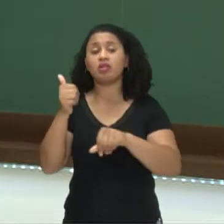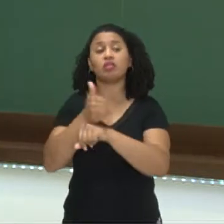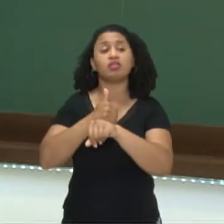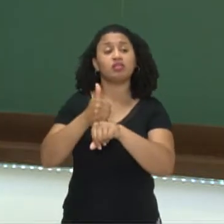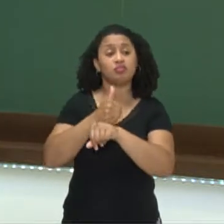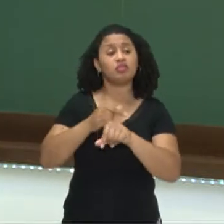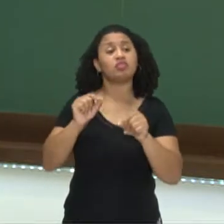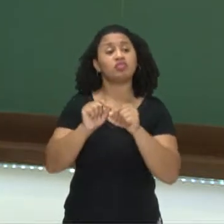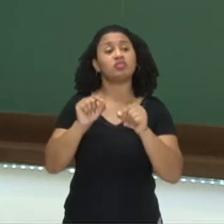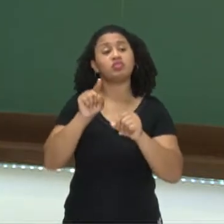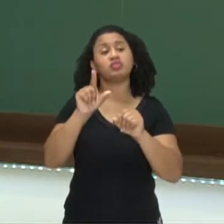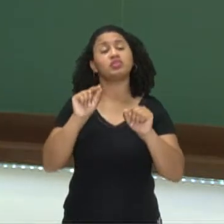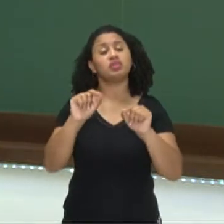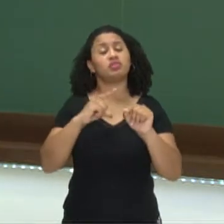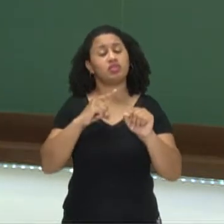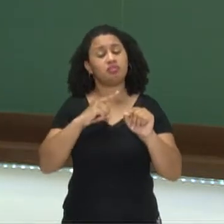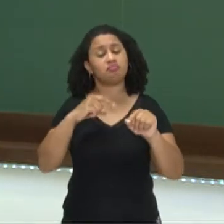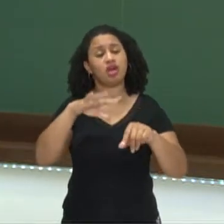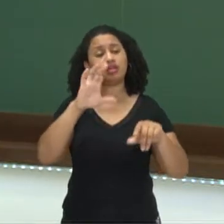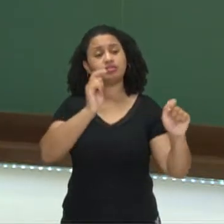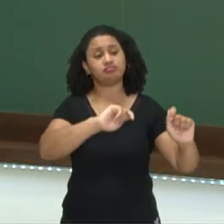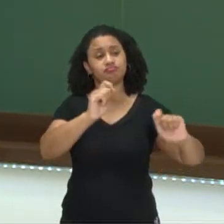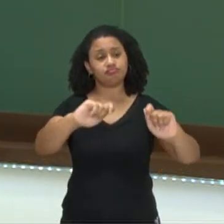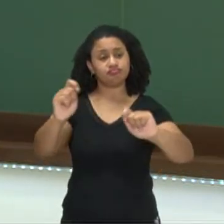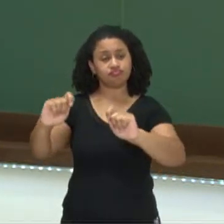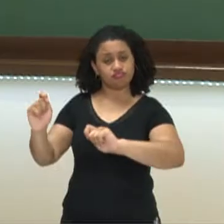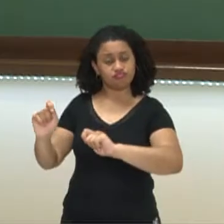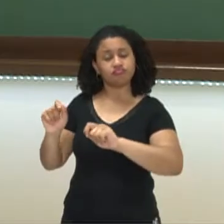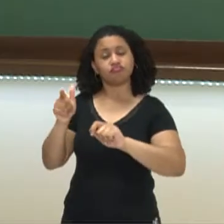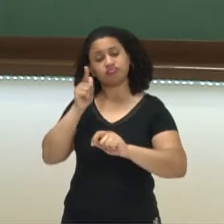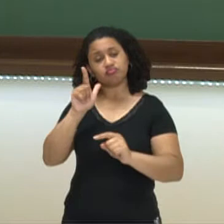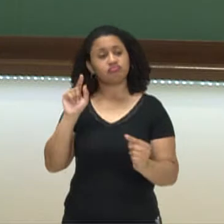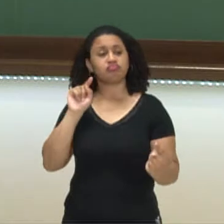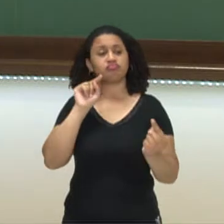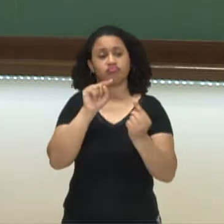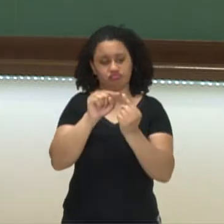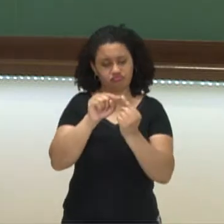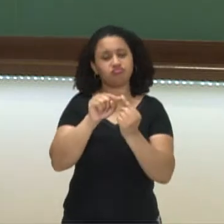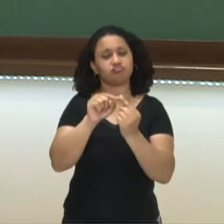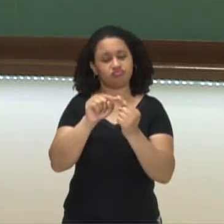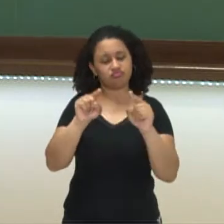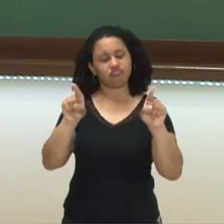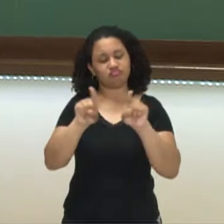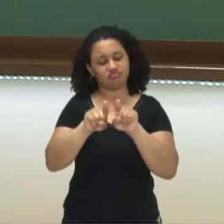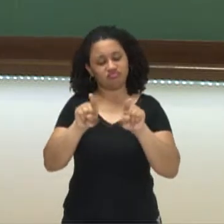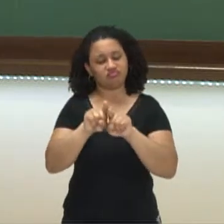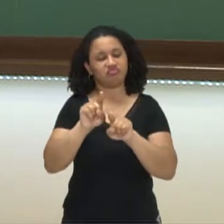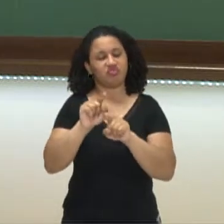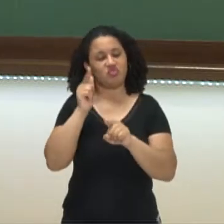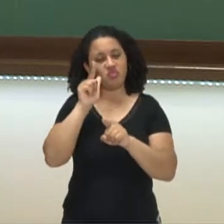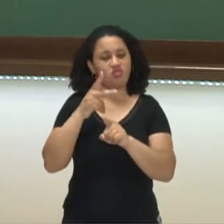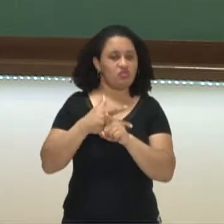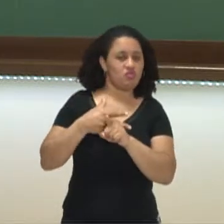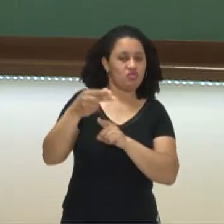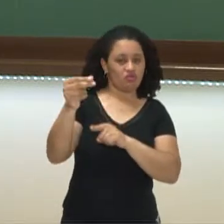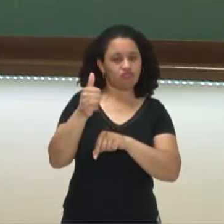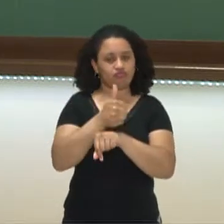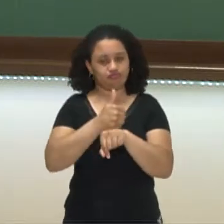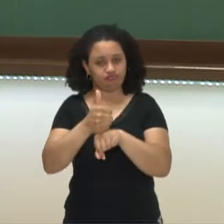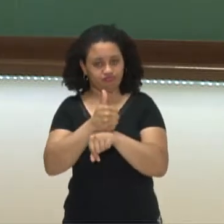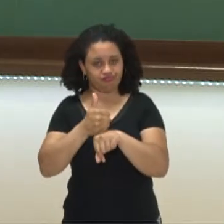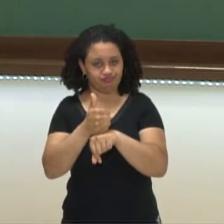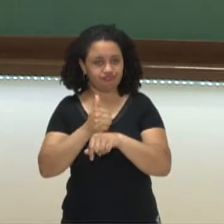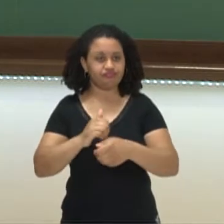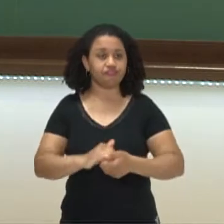vai garantir para você, vai dar mais possibilidades de atingir seus objetivos e seu sucesso